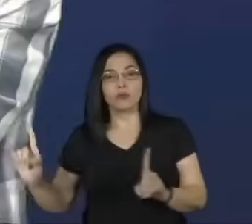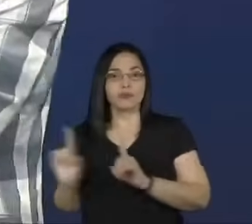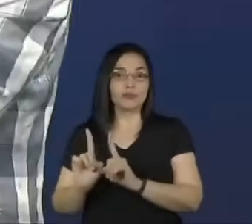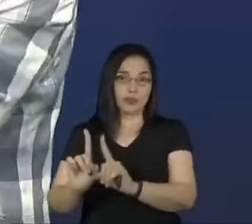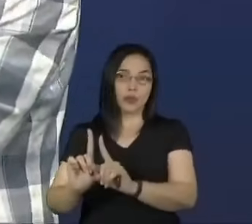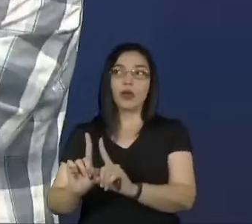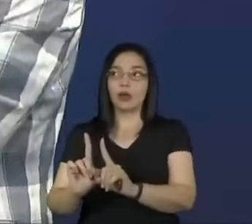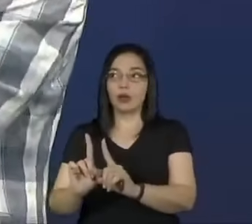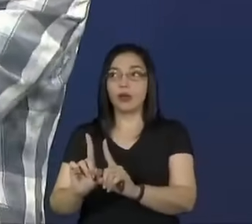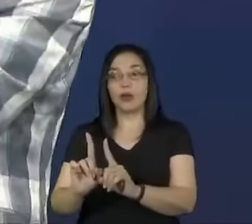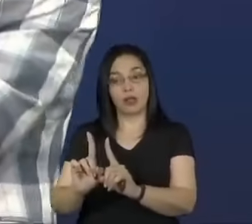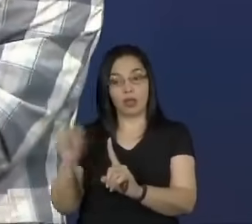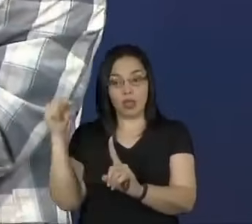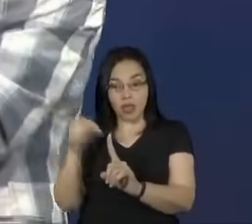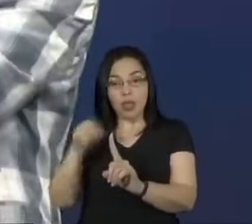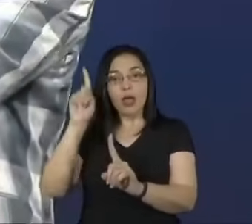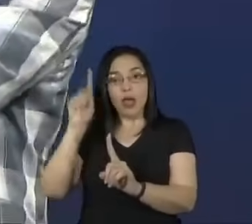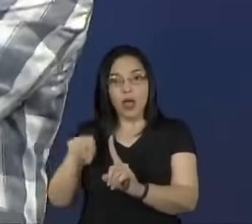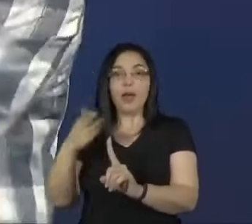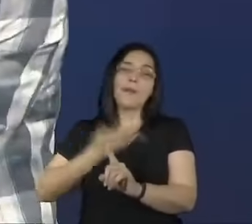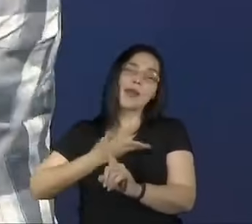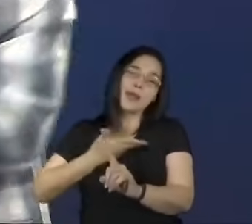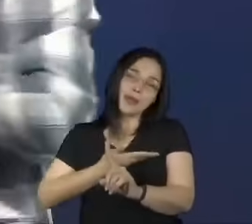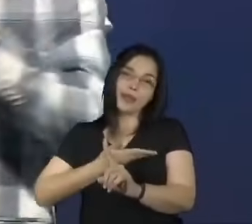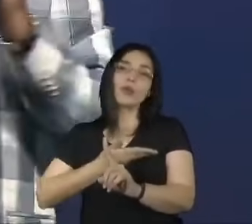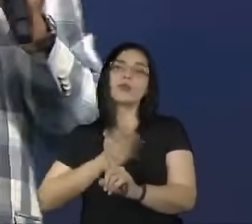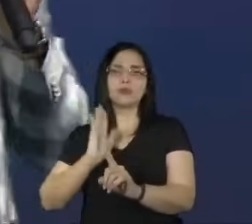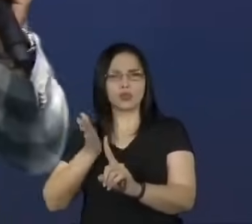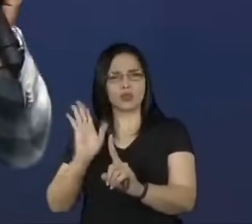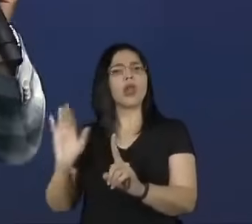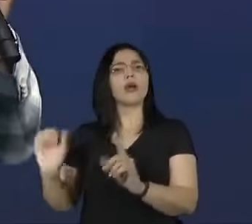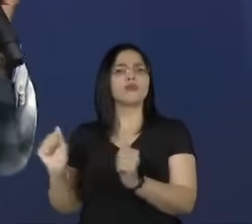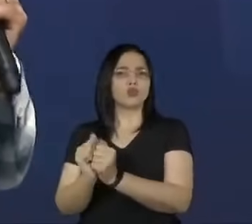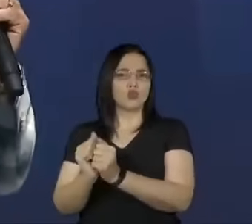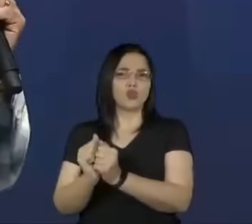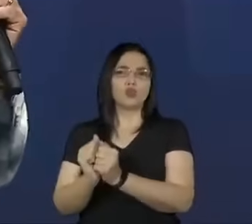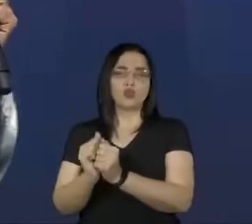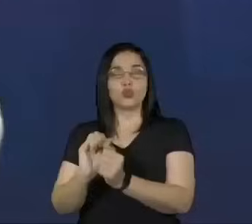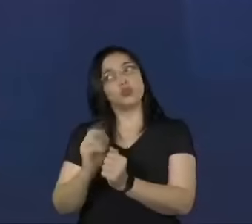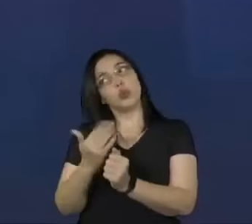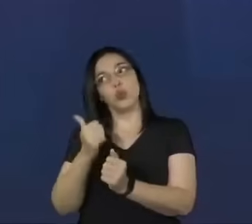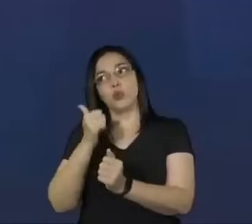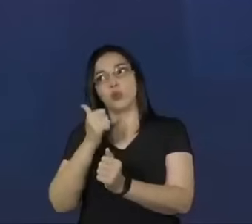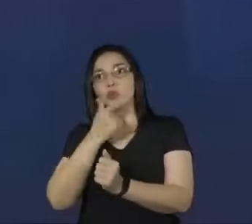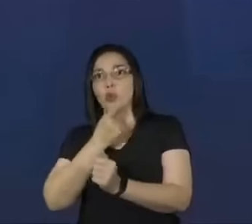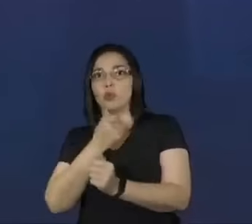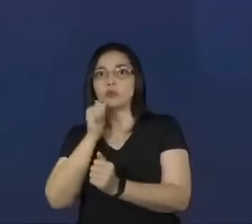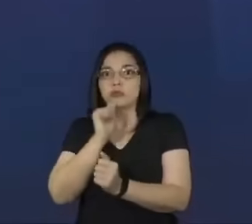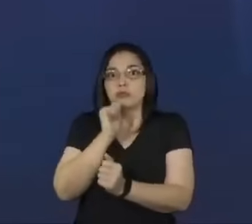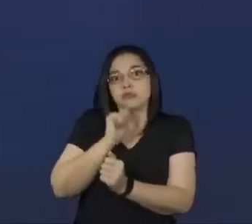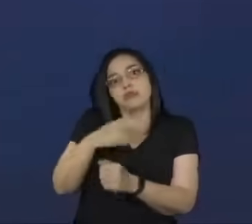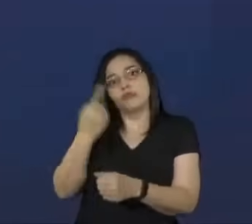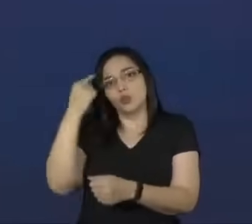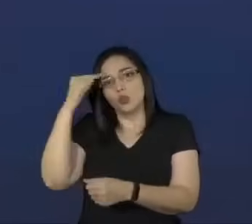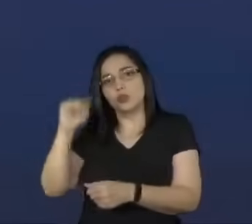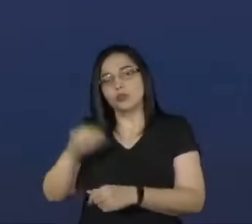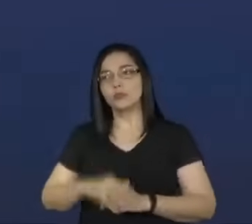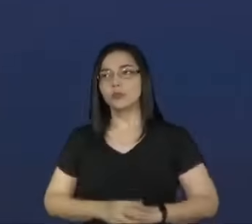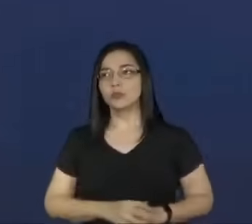então essa pessoa que é amigo já tá acompanhando ele ou ela então